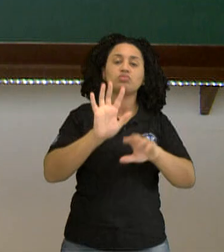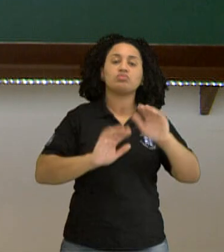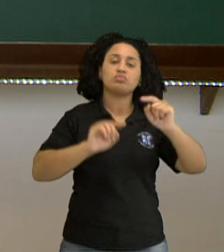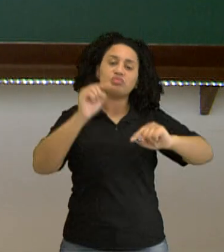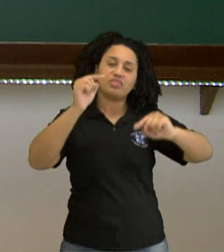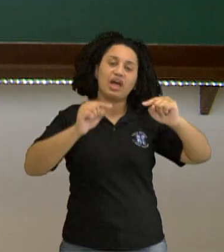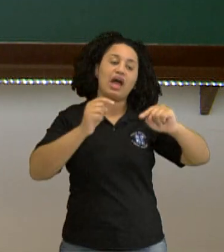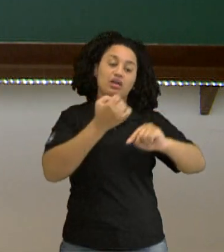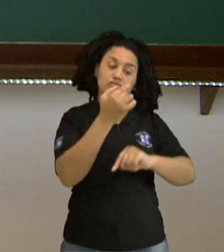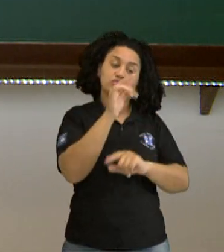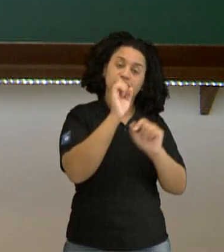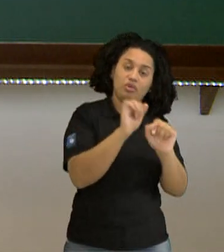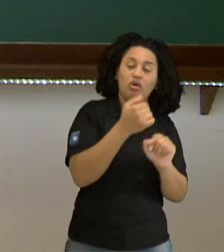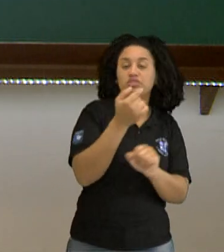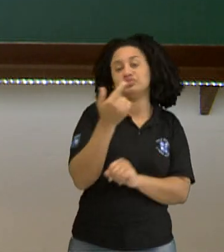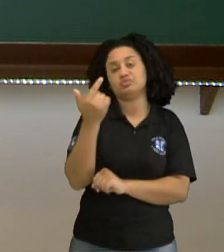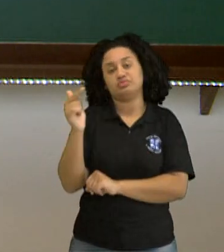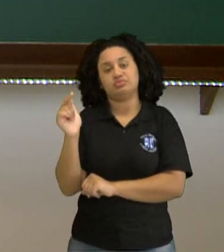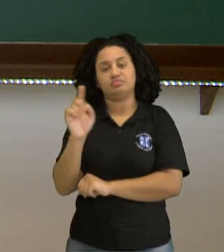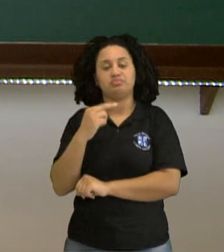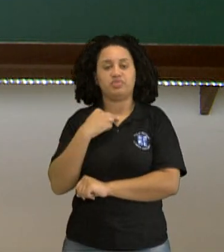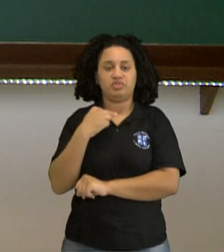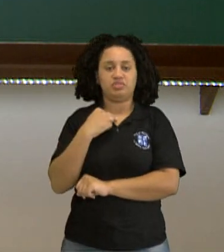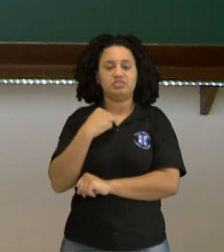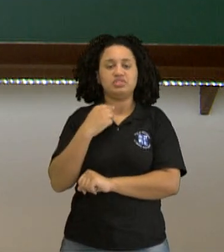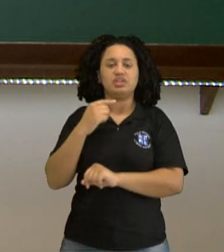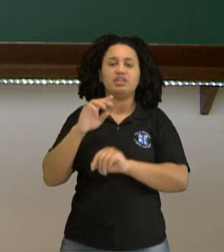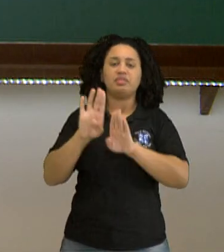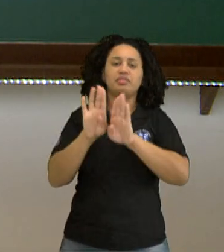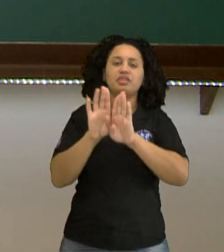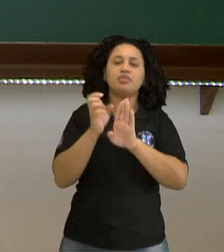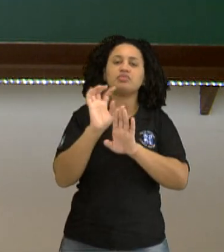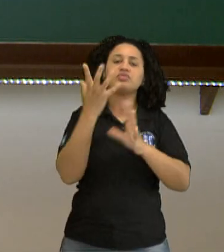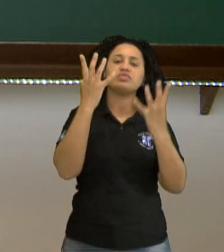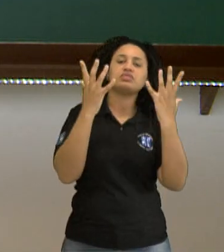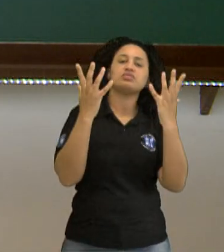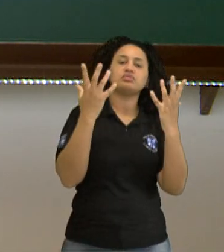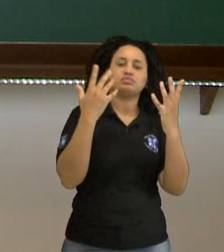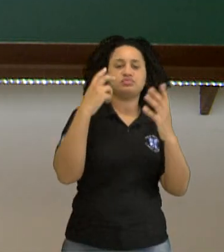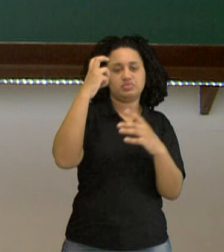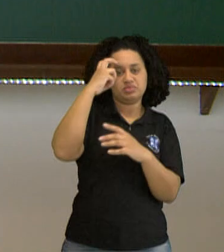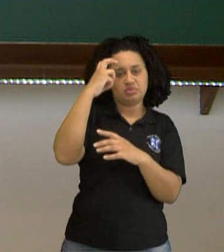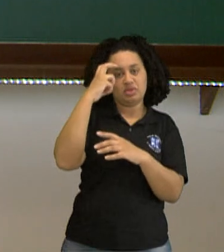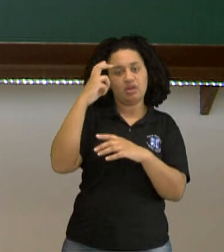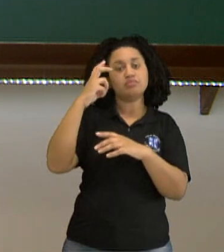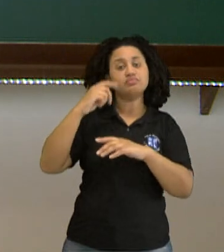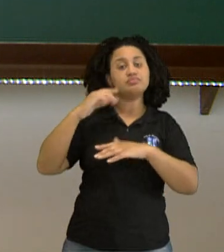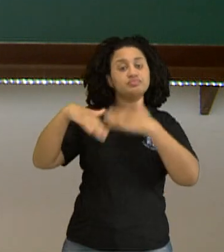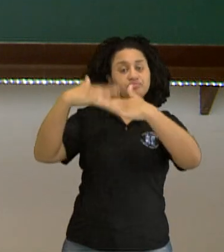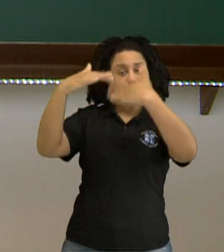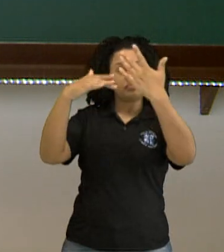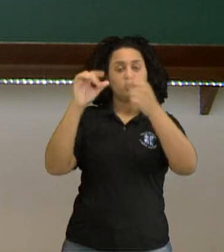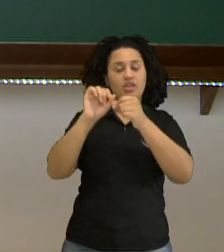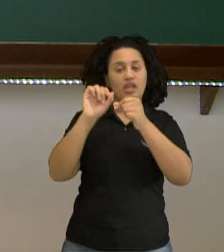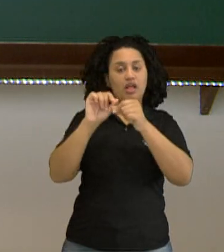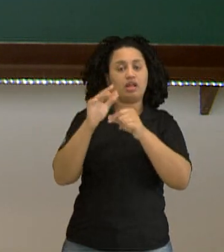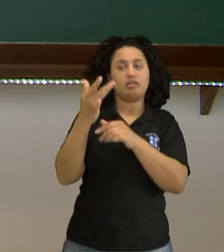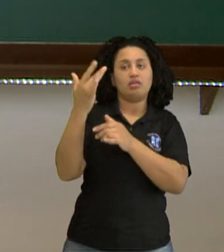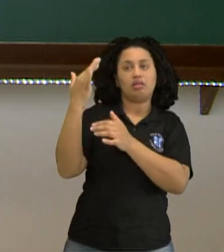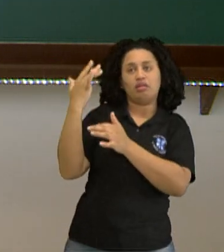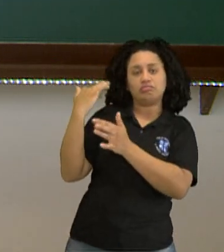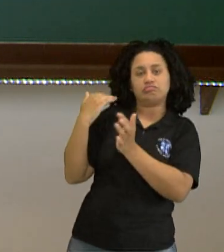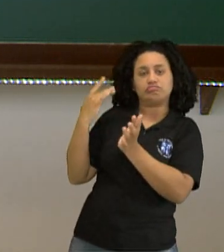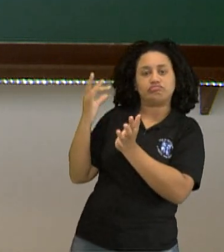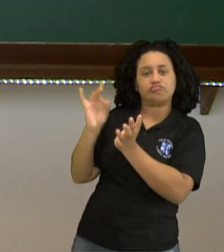perspectivas, hierarquizar os fenômenos culturais como o evolucionismo fazia, desde o mais primitivo até o mais